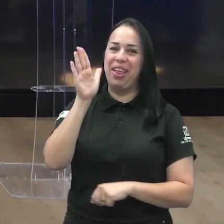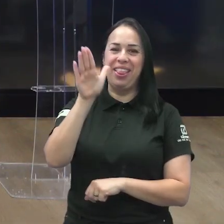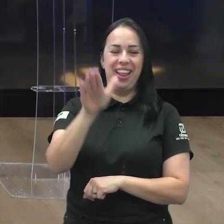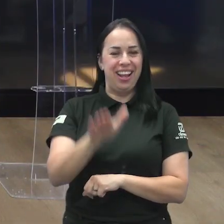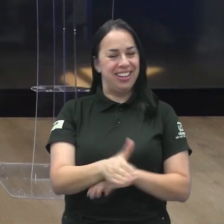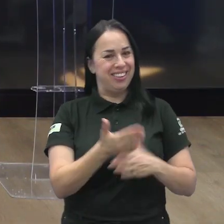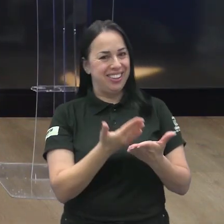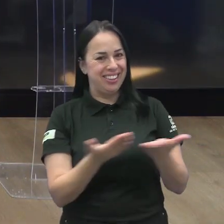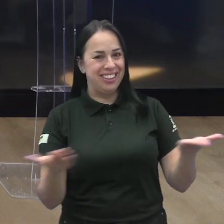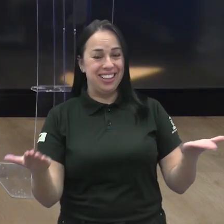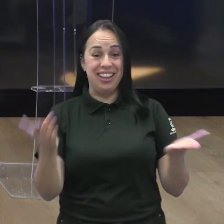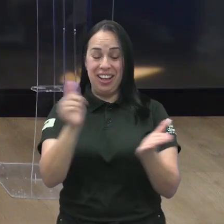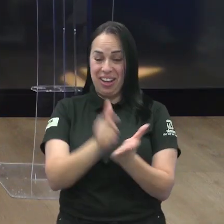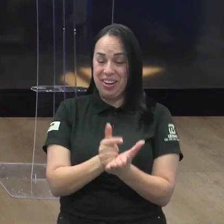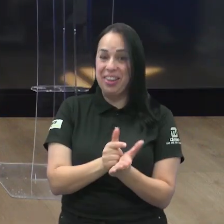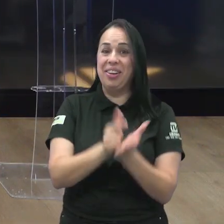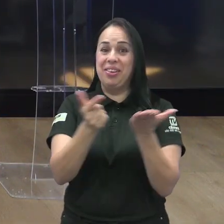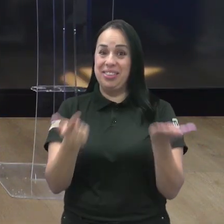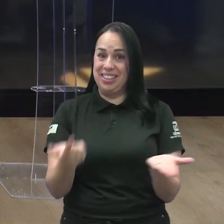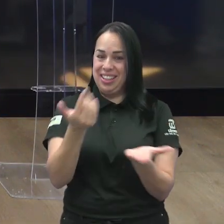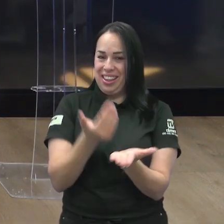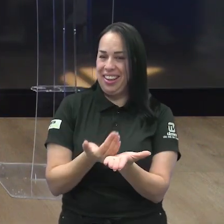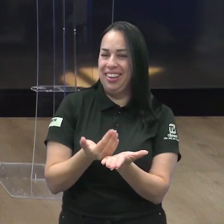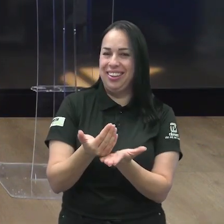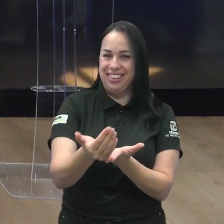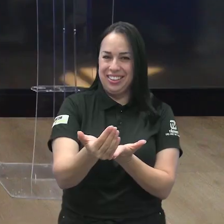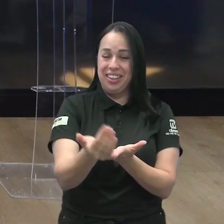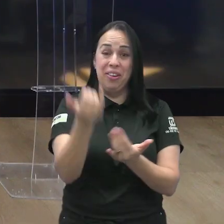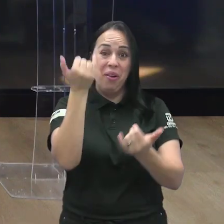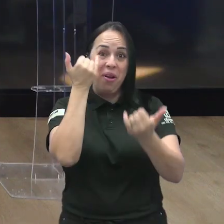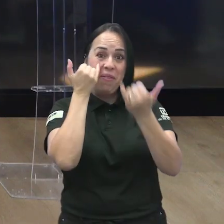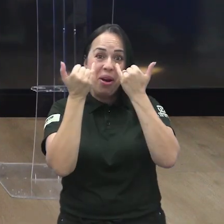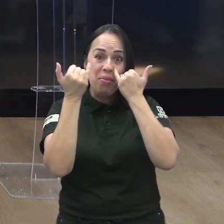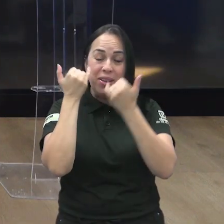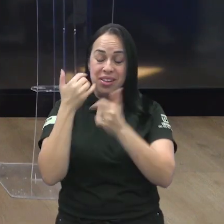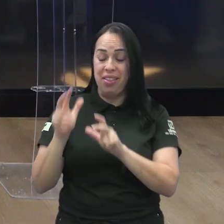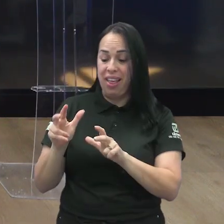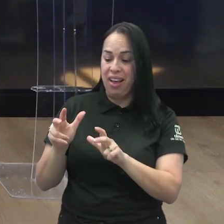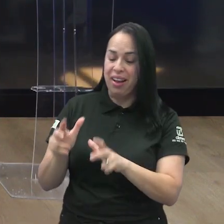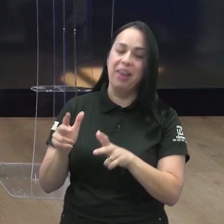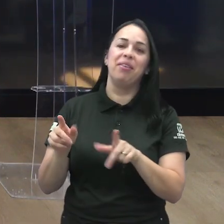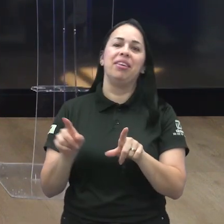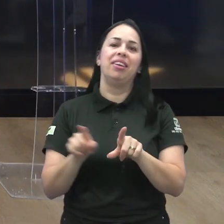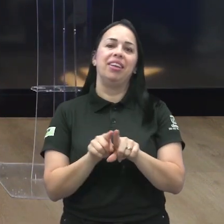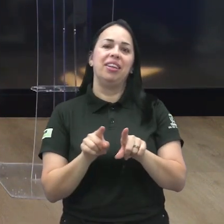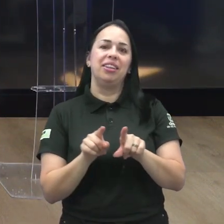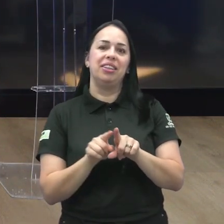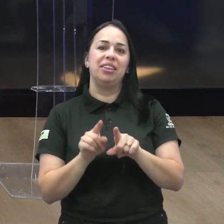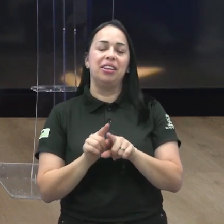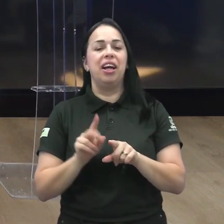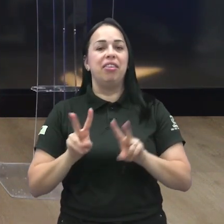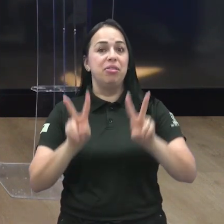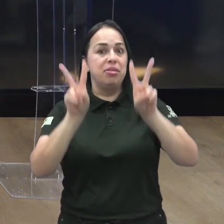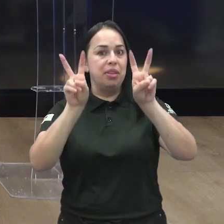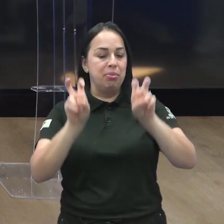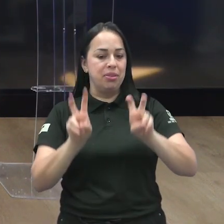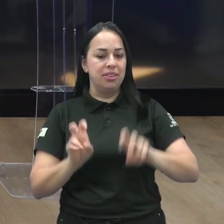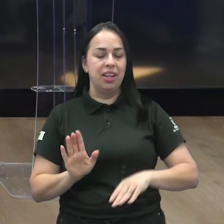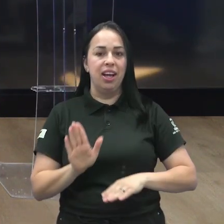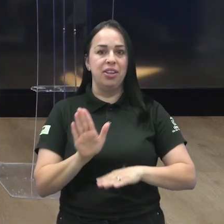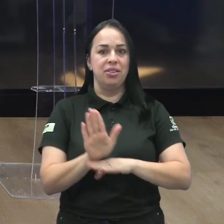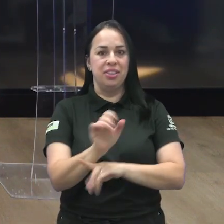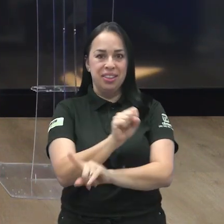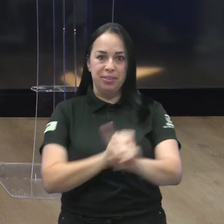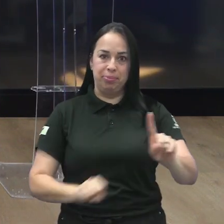Olá, ótima tarde para você. O Boletim Legislativo está começando com muita informação da Câmara Municipal e prestação de